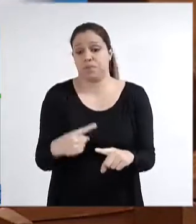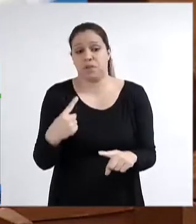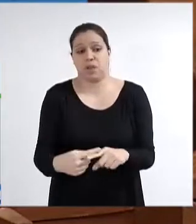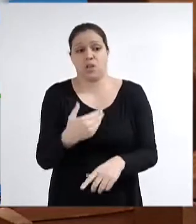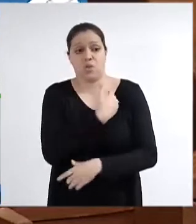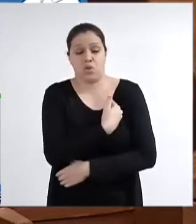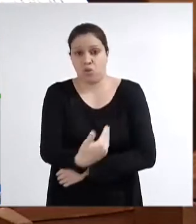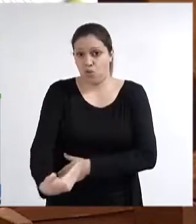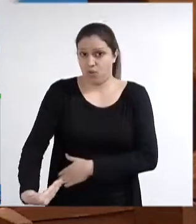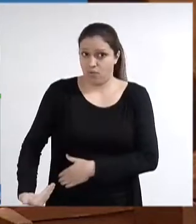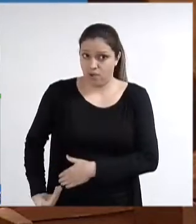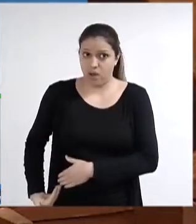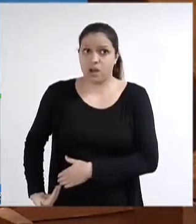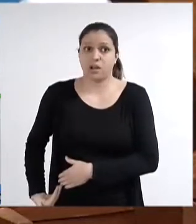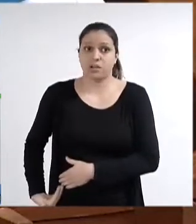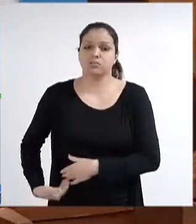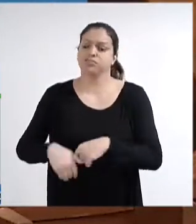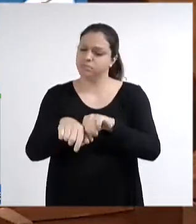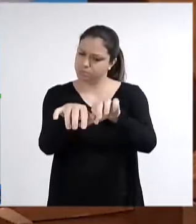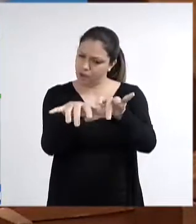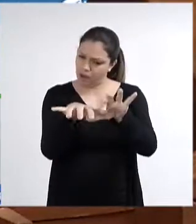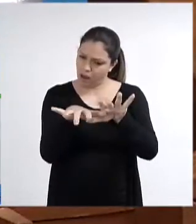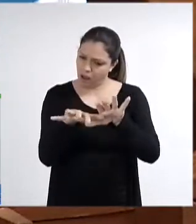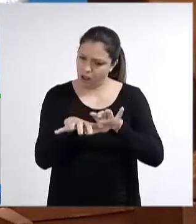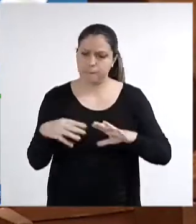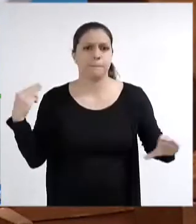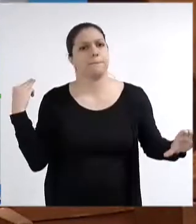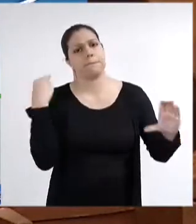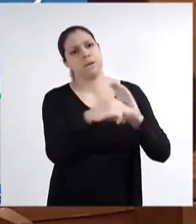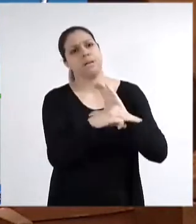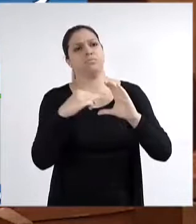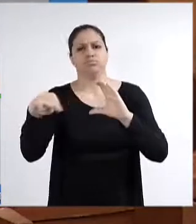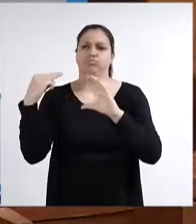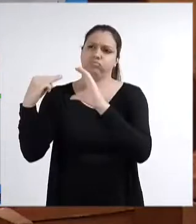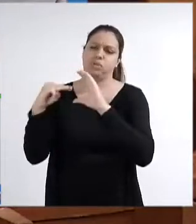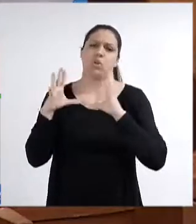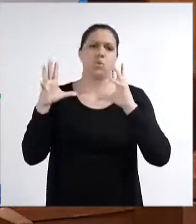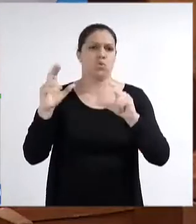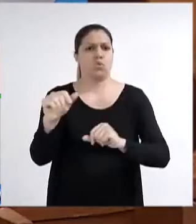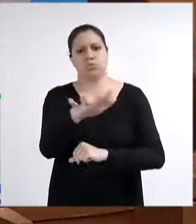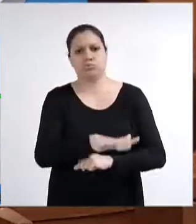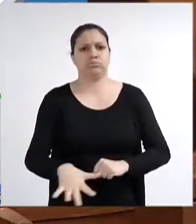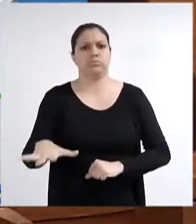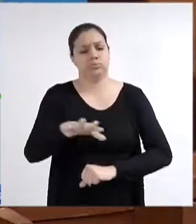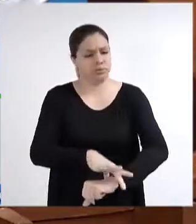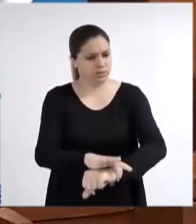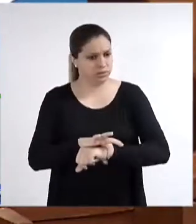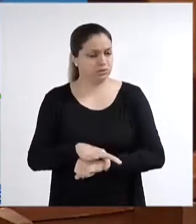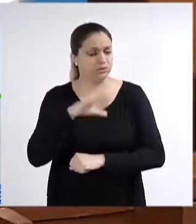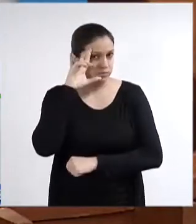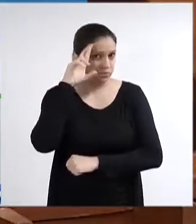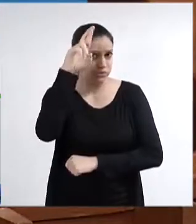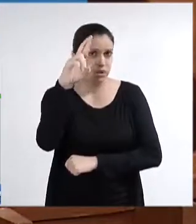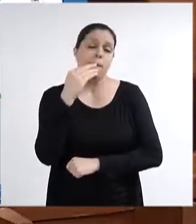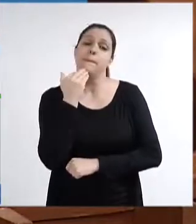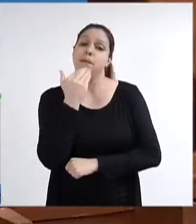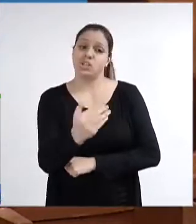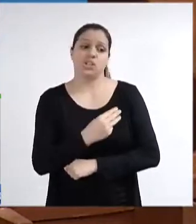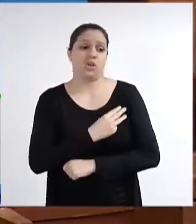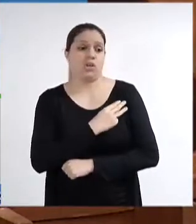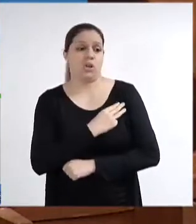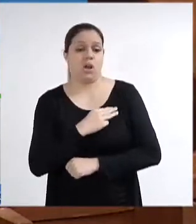ele notificou, ele mandou isso para todos os órgãos de segurança, inclusive solicitando ao Ministério da Justiça